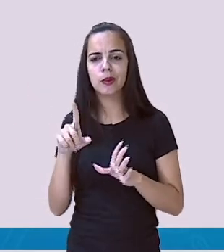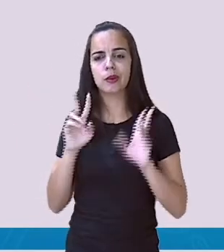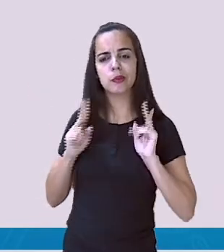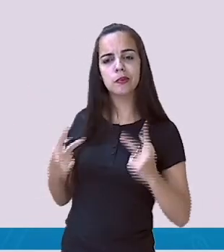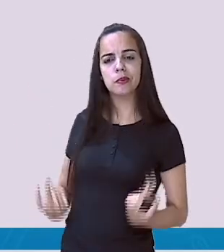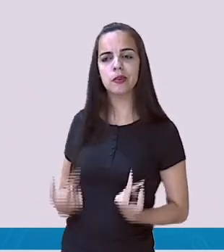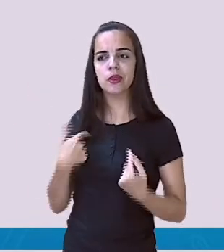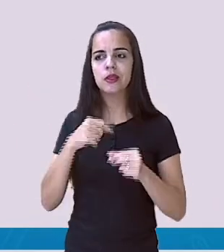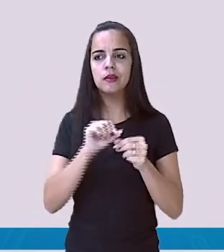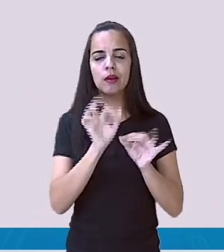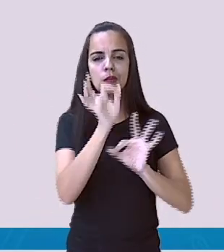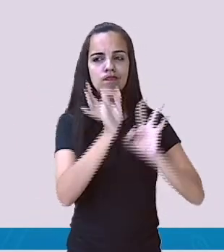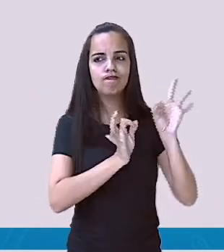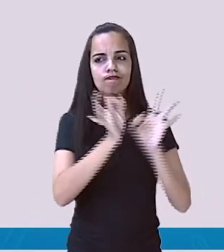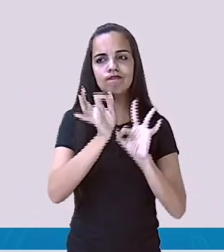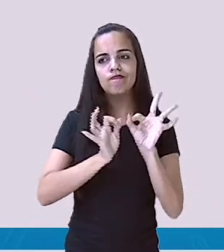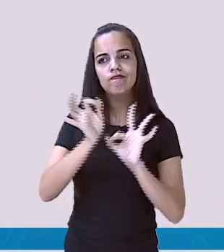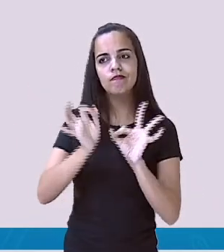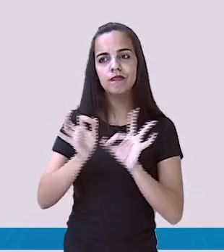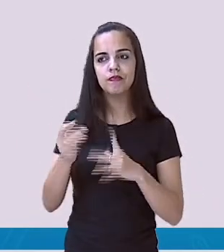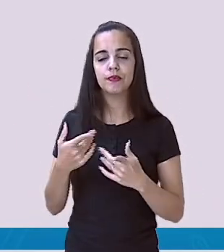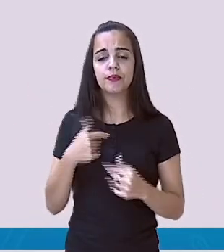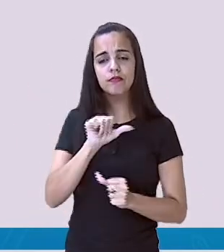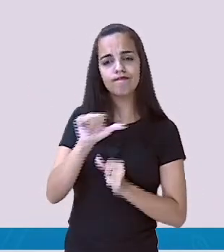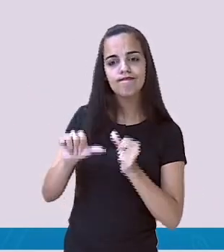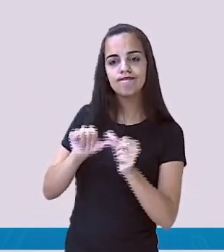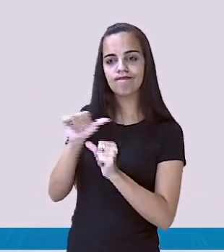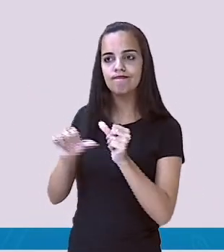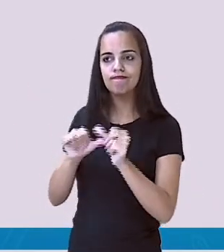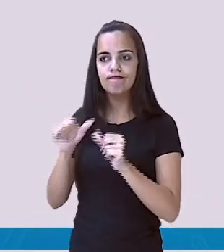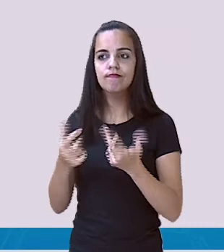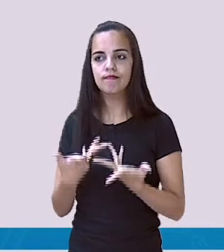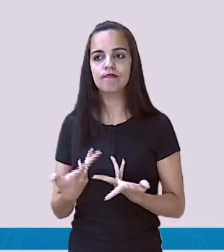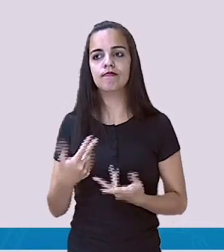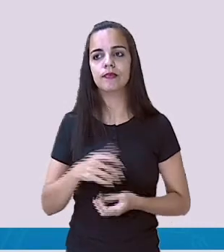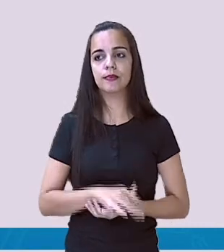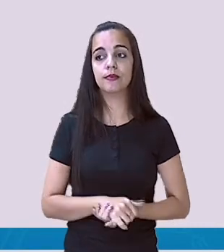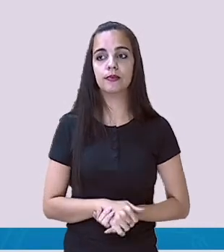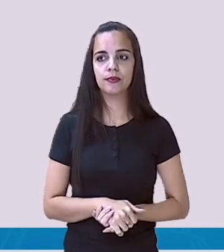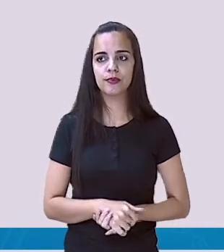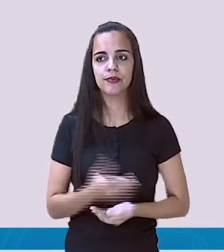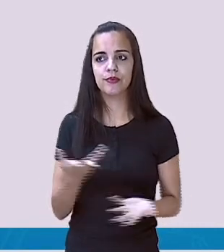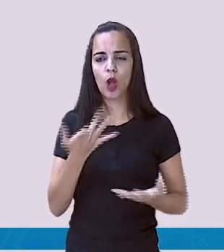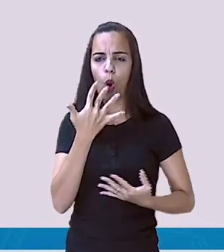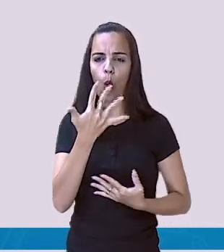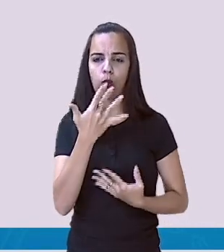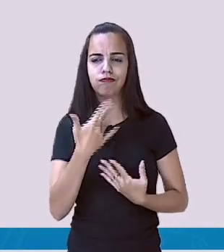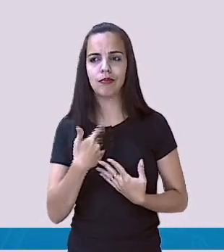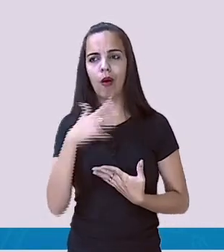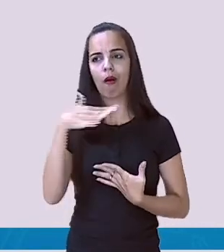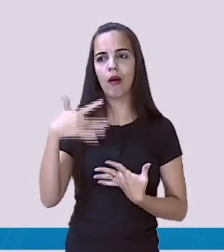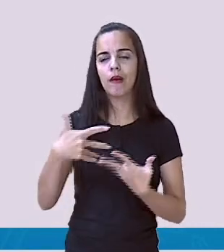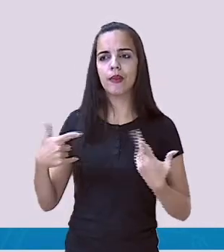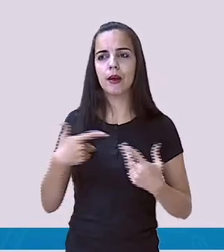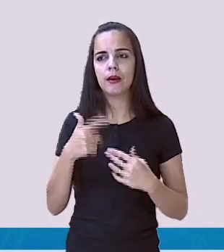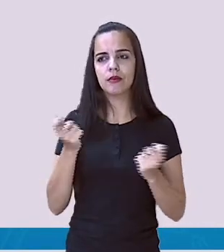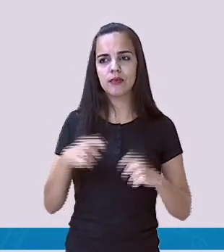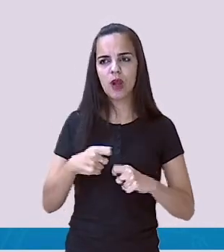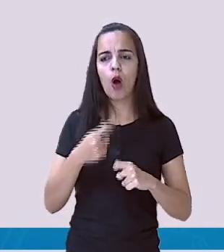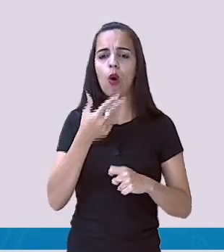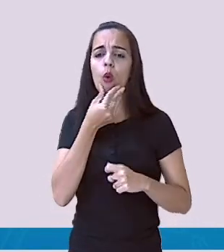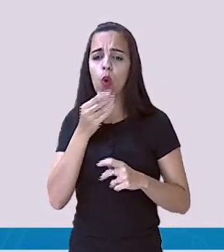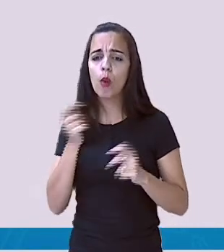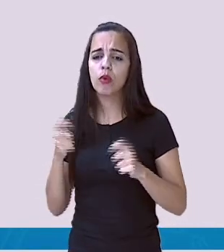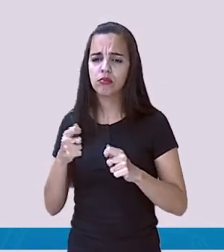tem características próprias. Essa transformação do homem, ela não é de tudo ruim, né? Então o homem consegue transformar, mas